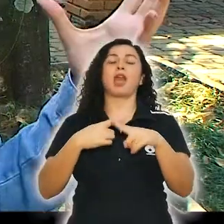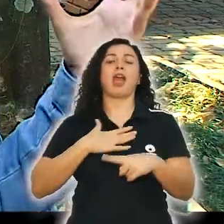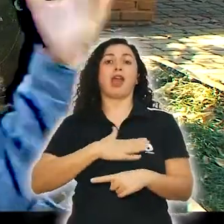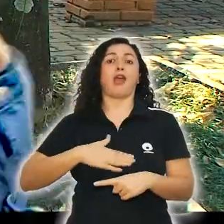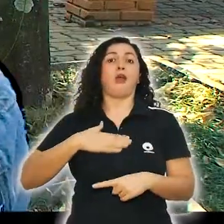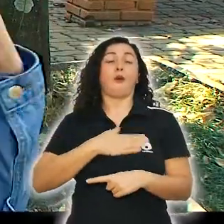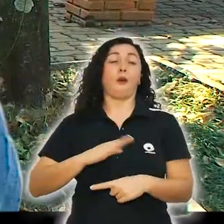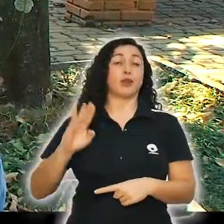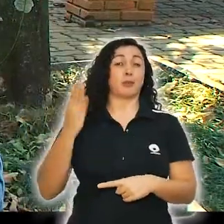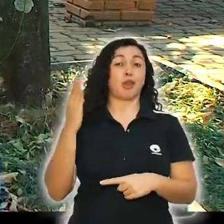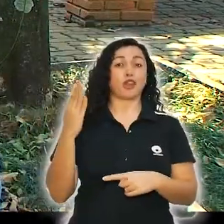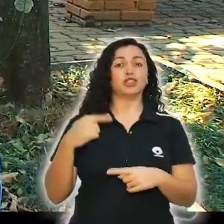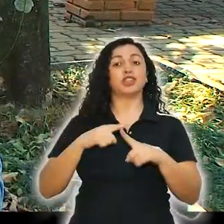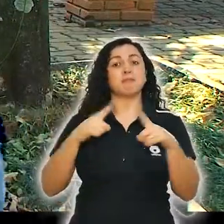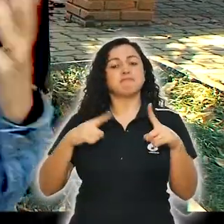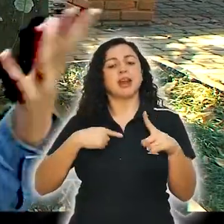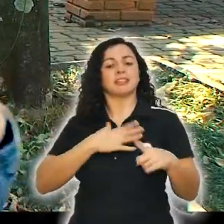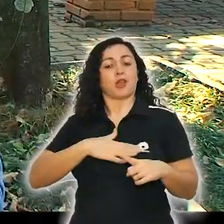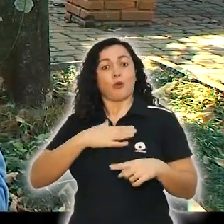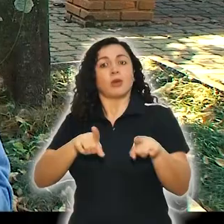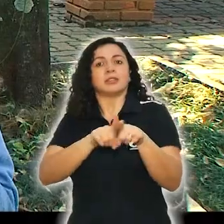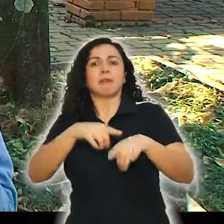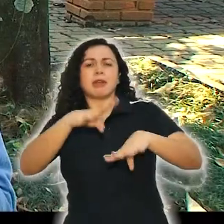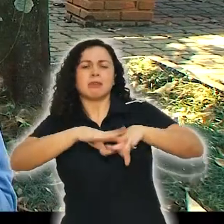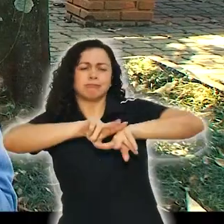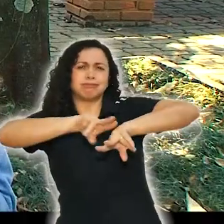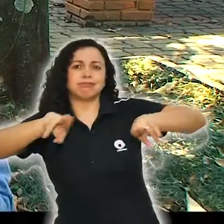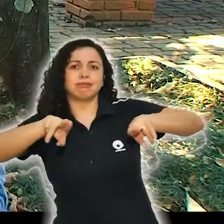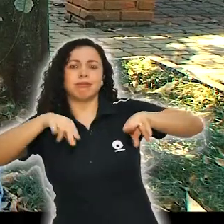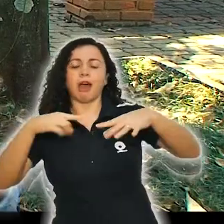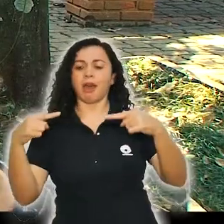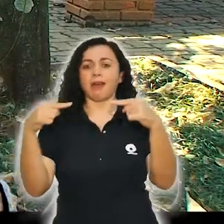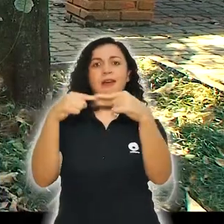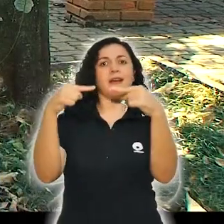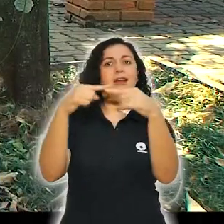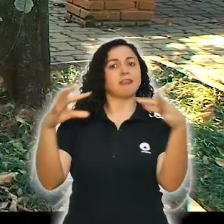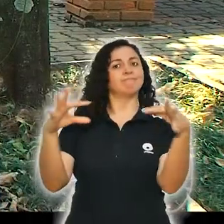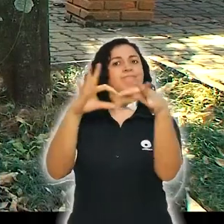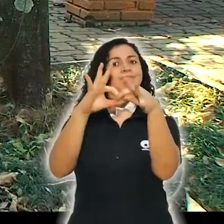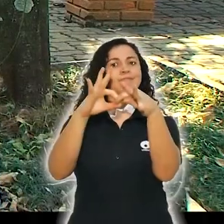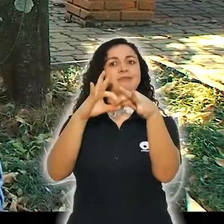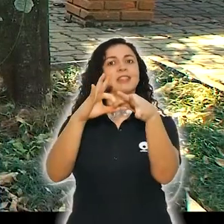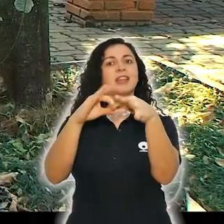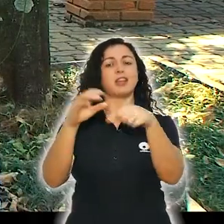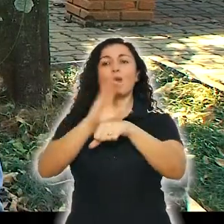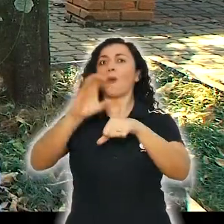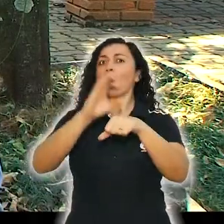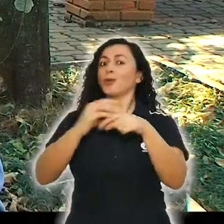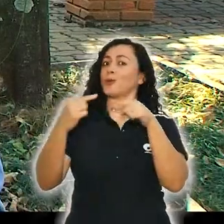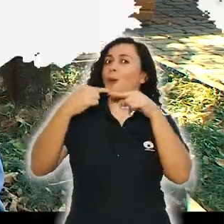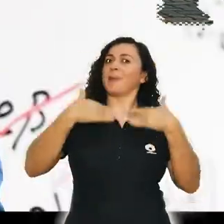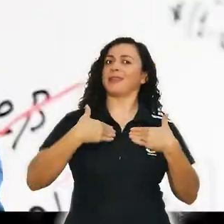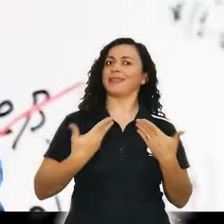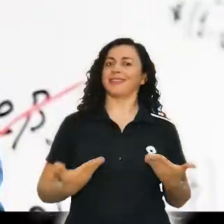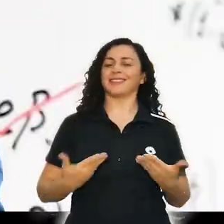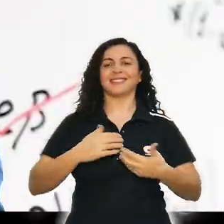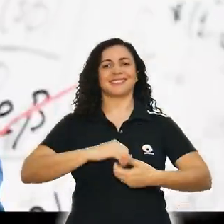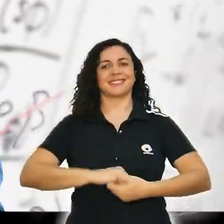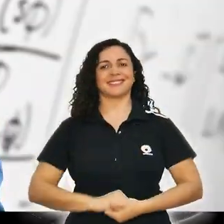mas eu gosto muito de exatas, então eu acho que casou muito bem e é um curso que é minha cara.